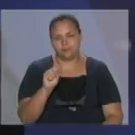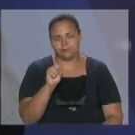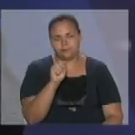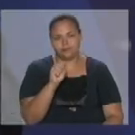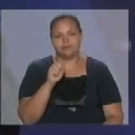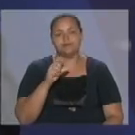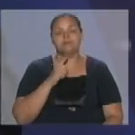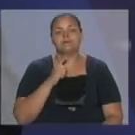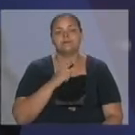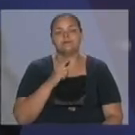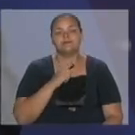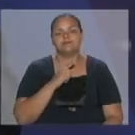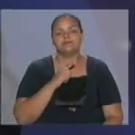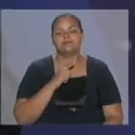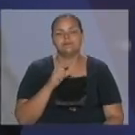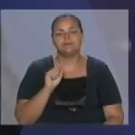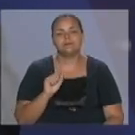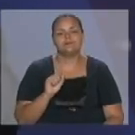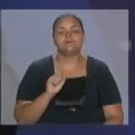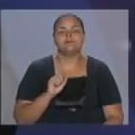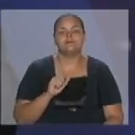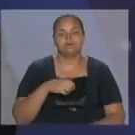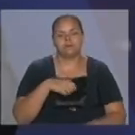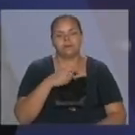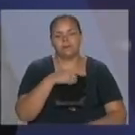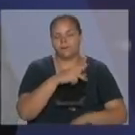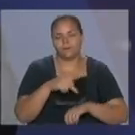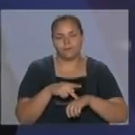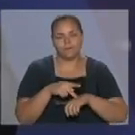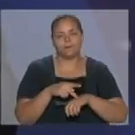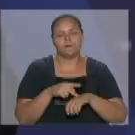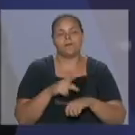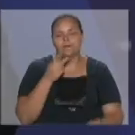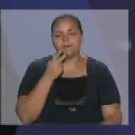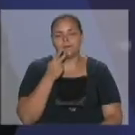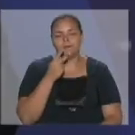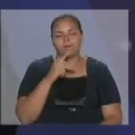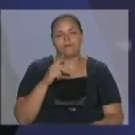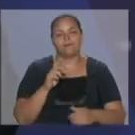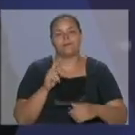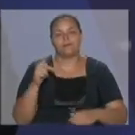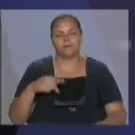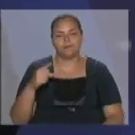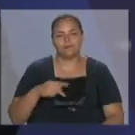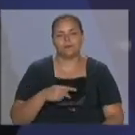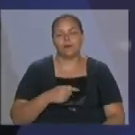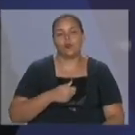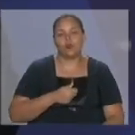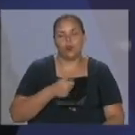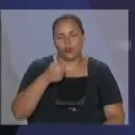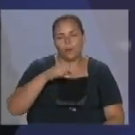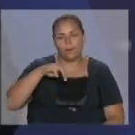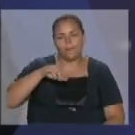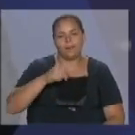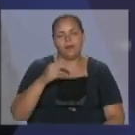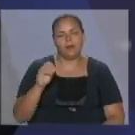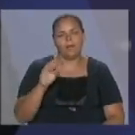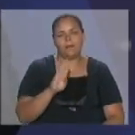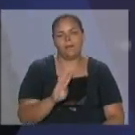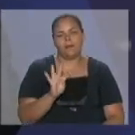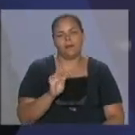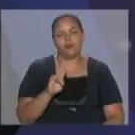tem uma unidade internacional que a Petrobras chama 1 milhão de BTUs. Então